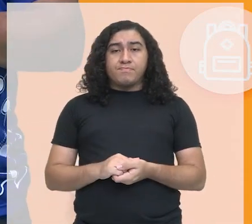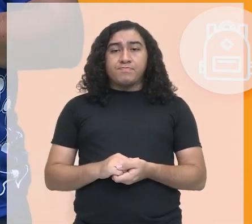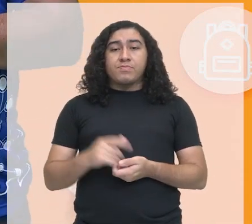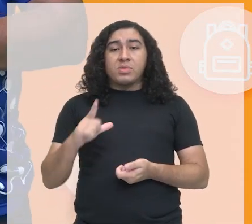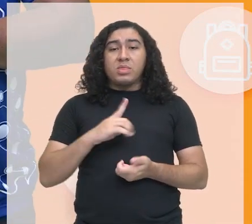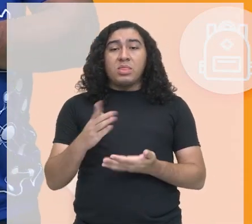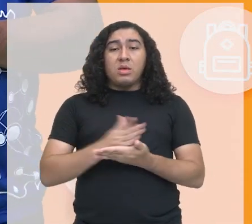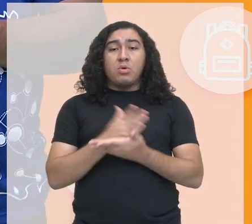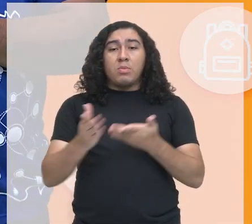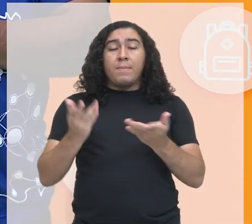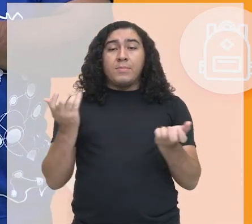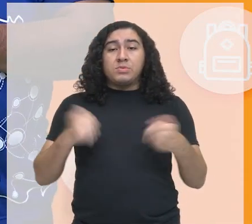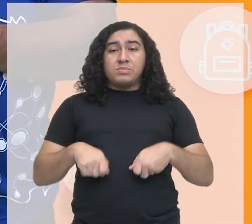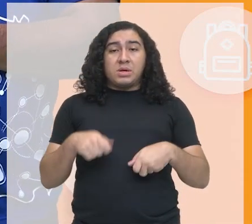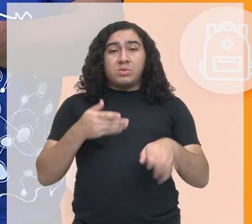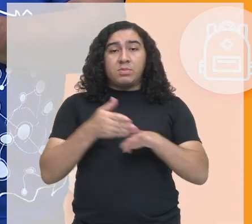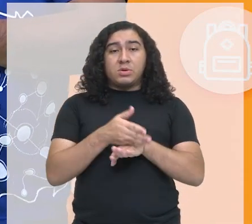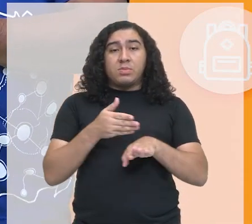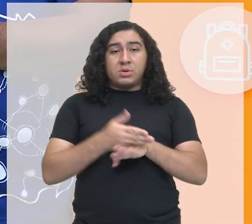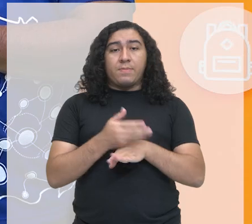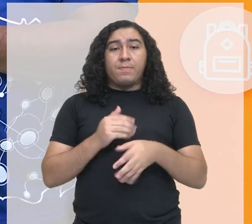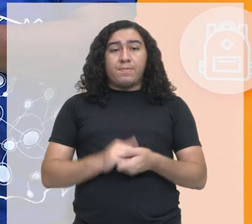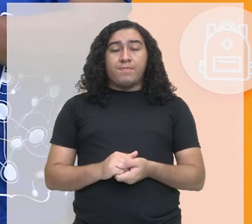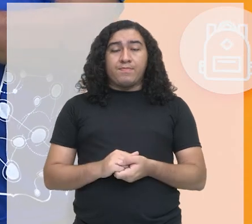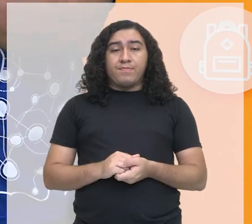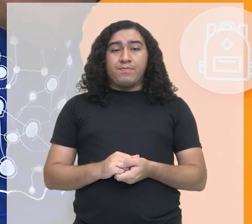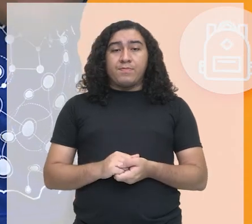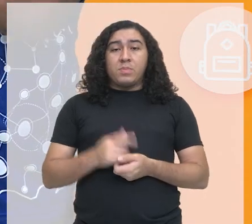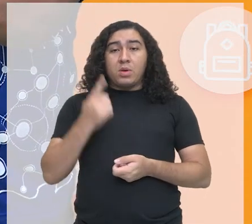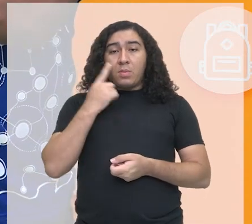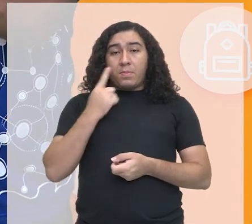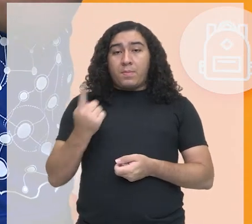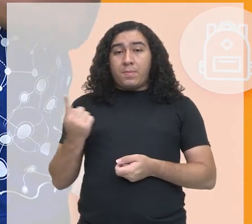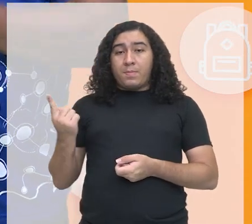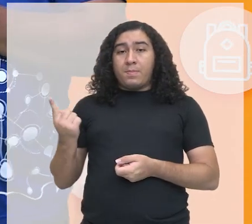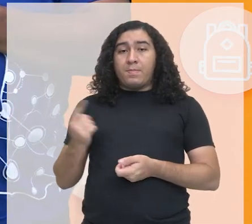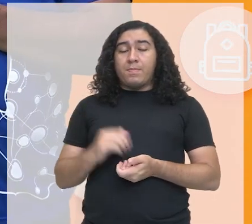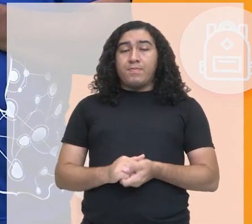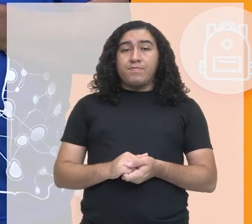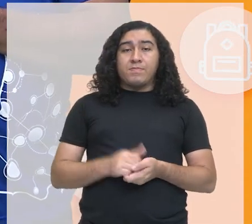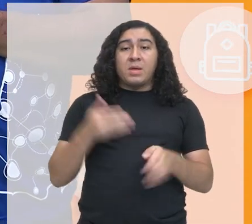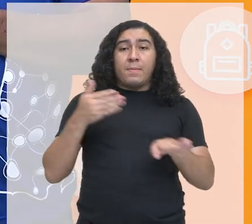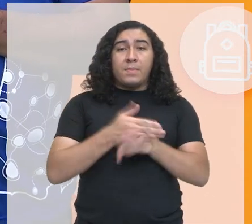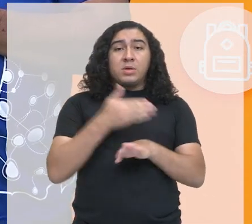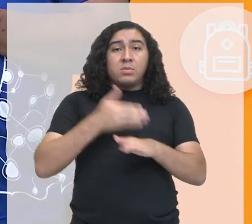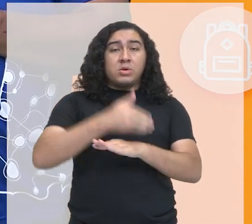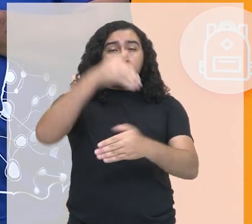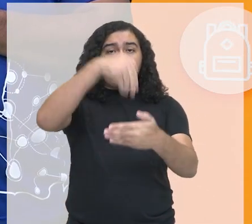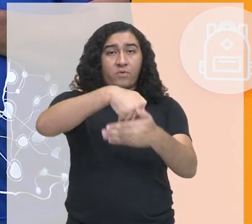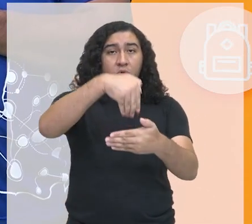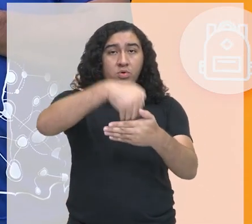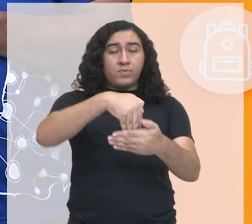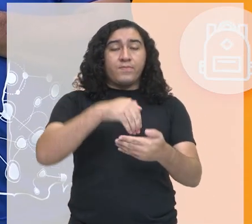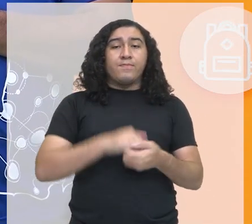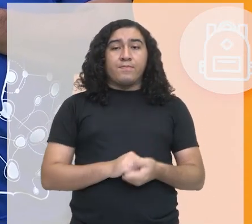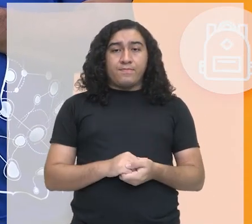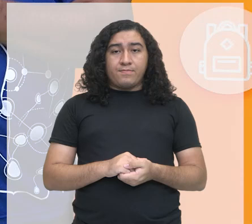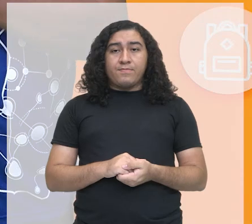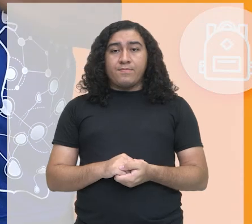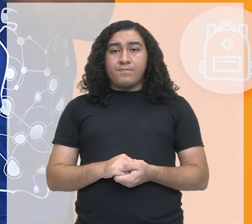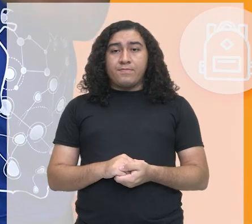algumas formas de participação política. Vamos conhecer aqui, ó, a participação eleitoral, que nós já falamos